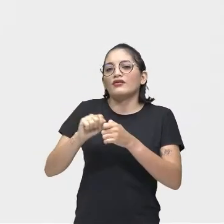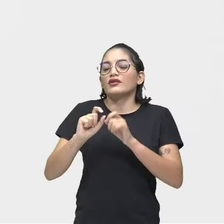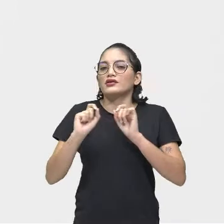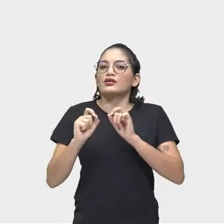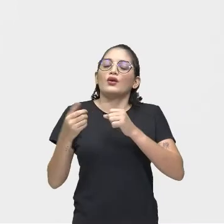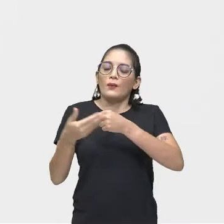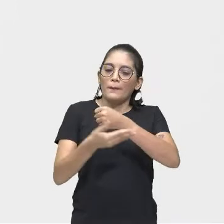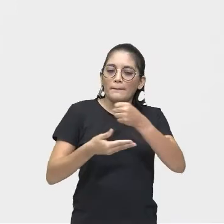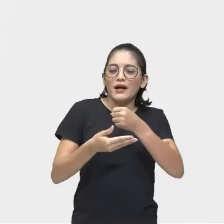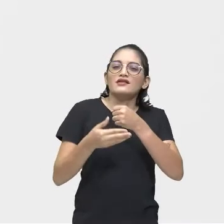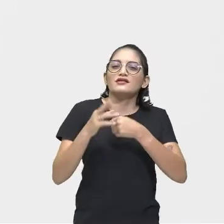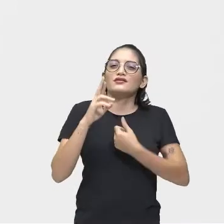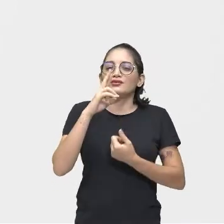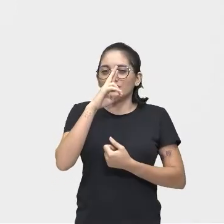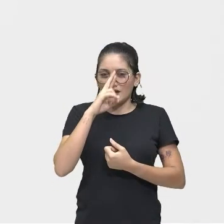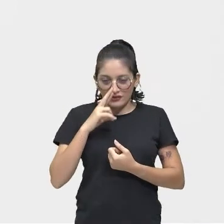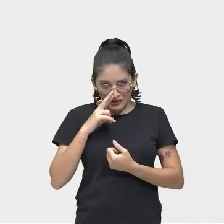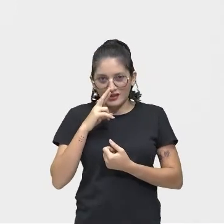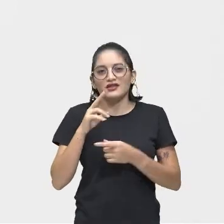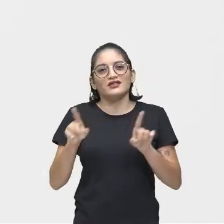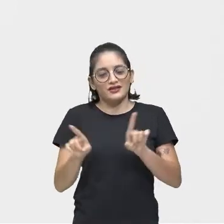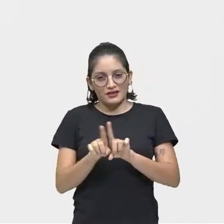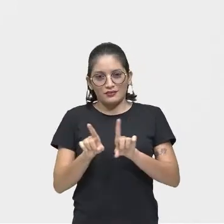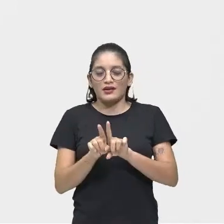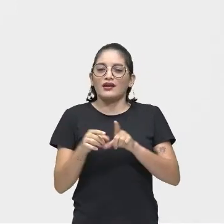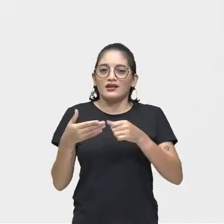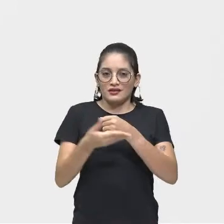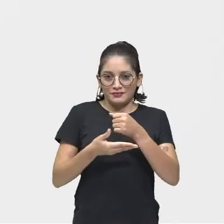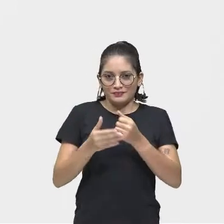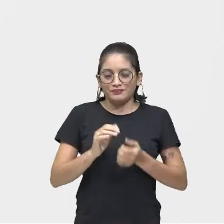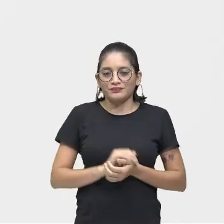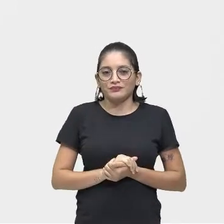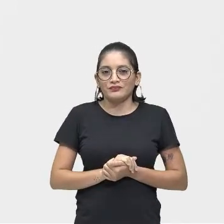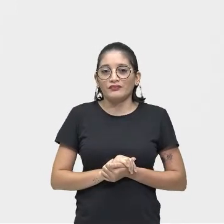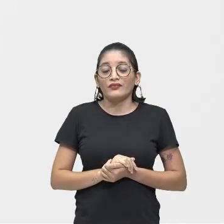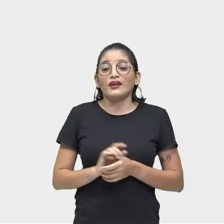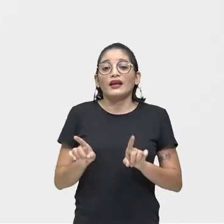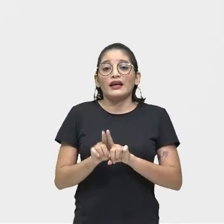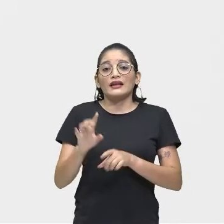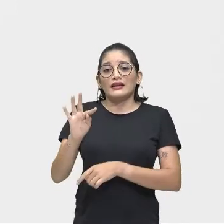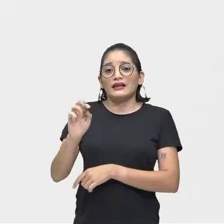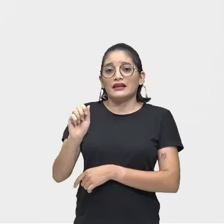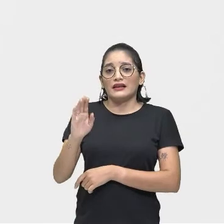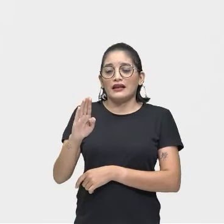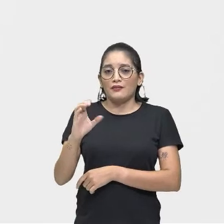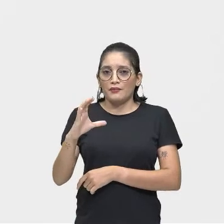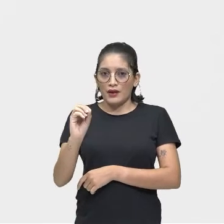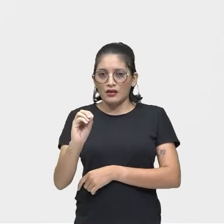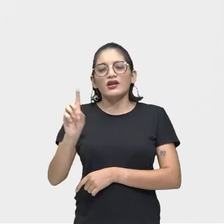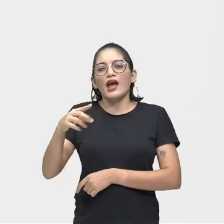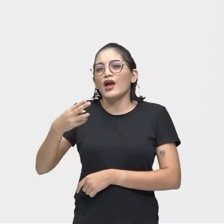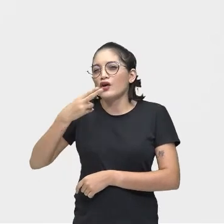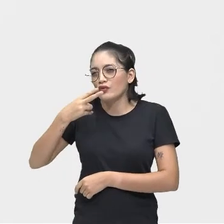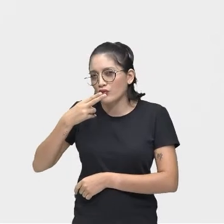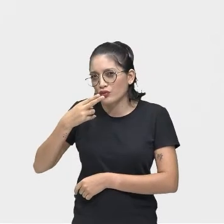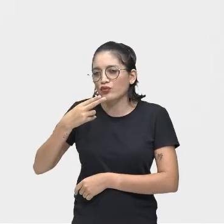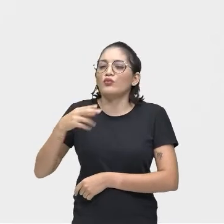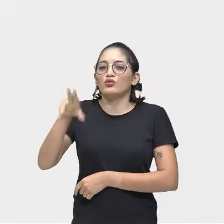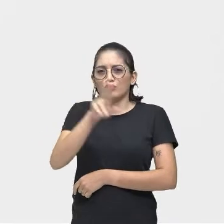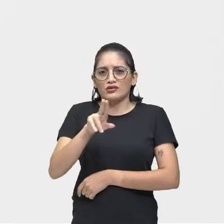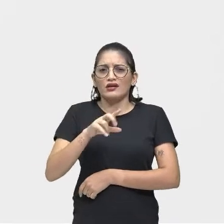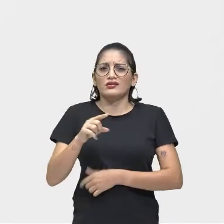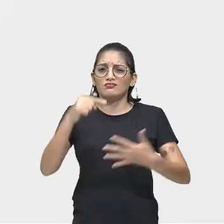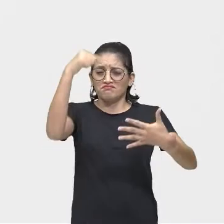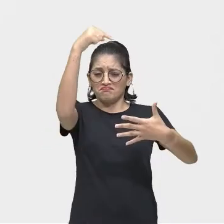com base, ou melhor, refrigerante com base em guaraná, o tabaco, que é o fumo, também bastante utilizado.